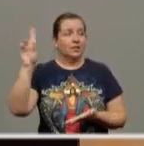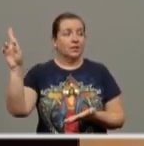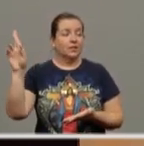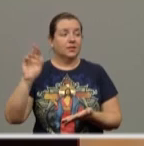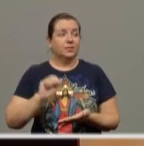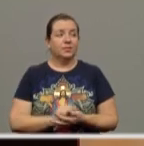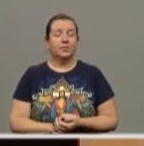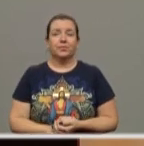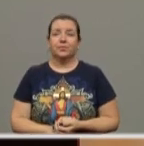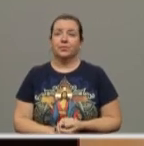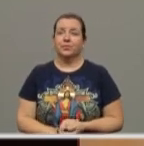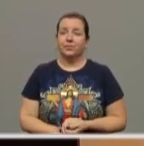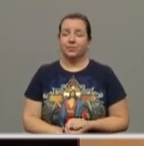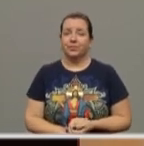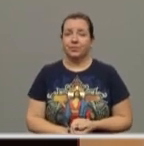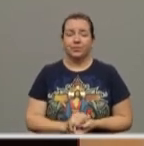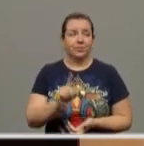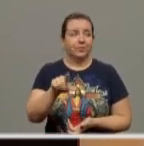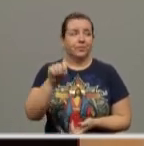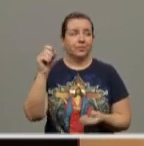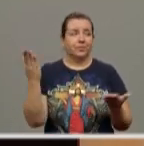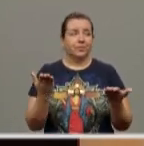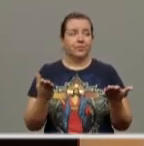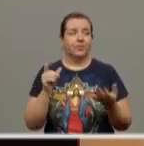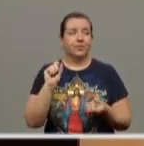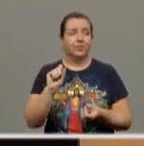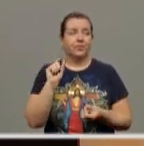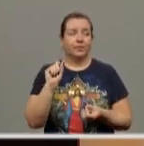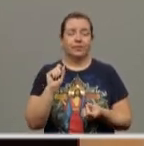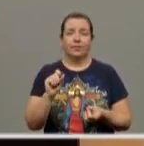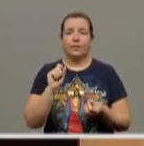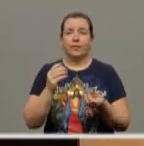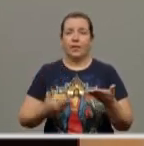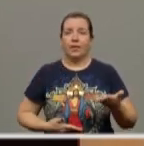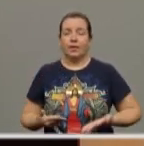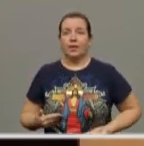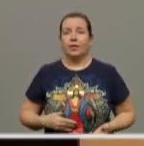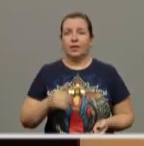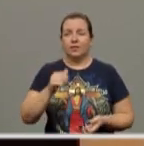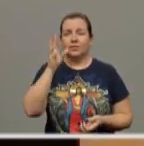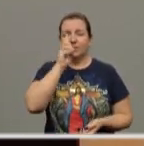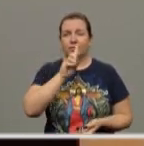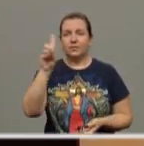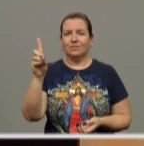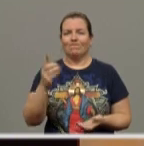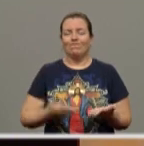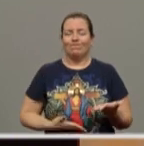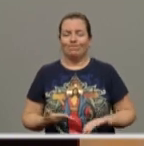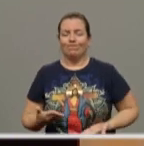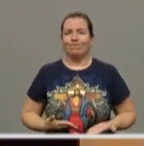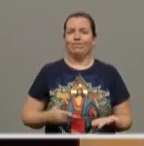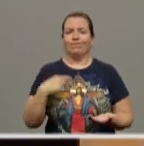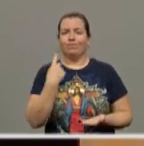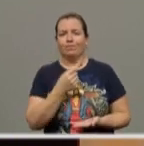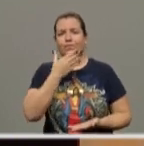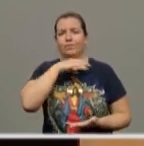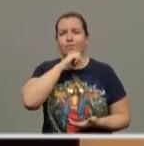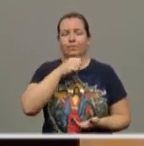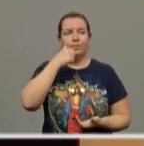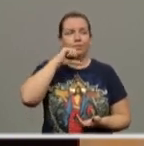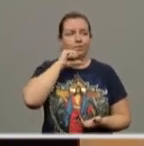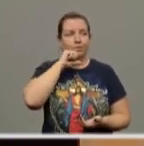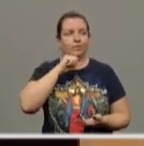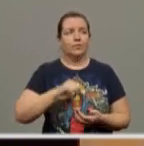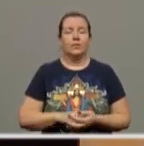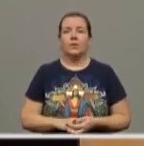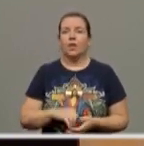a quem quereis servir. Se aos deuses a quem serviram os vossos pais, além do rio, se